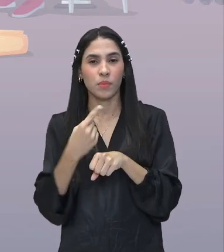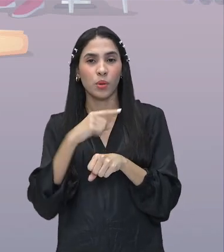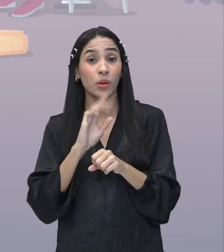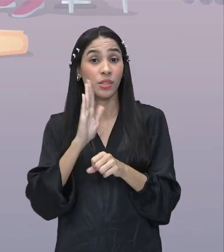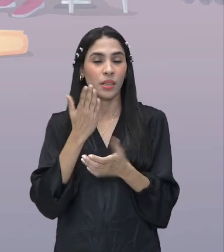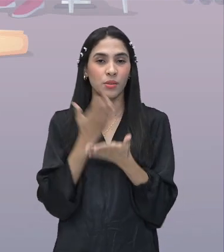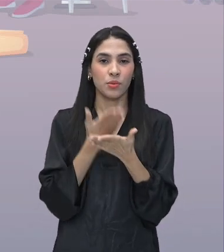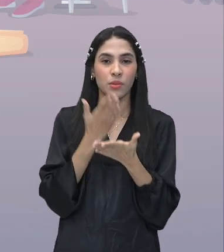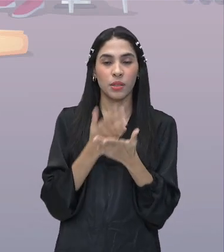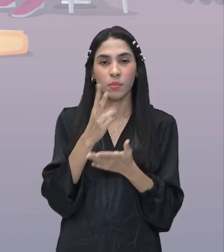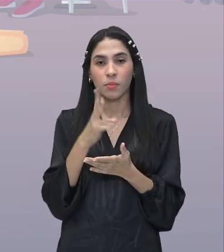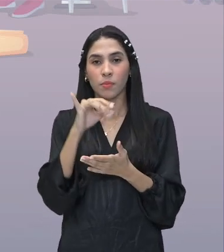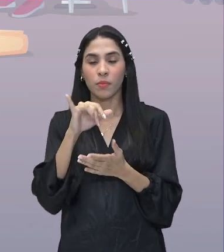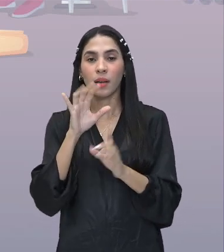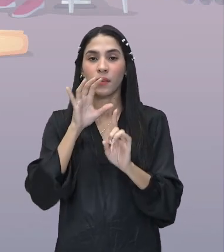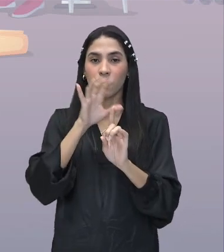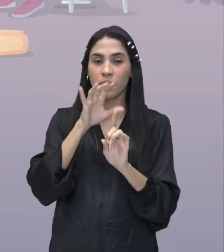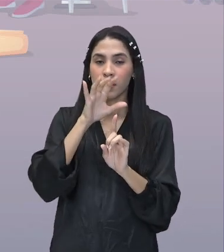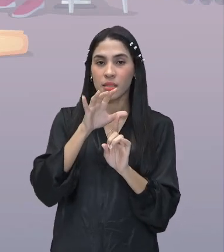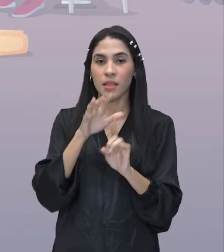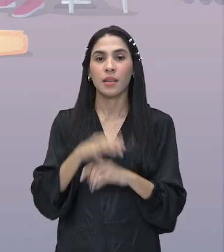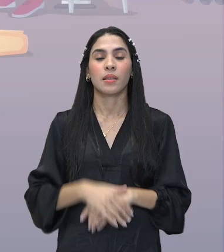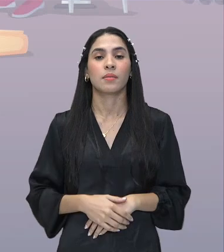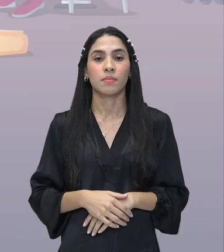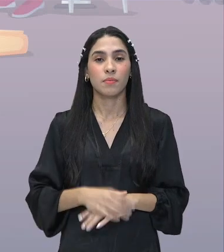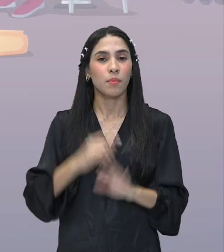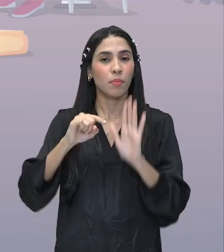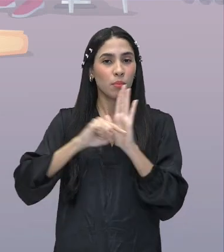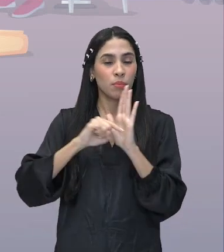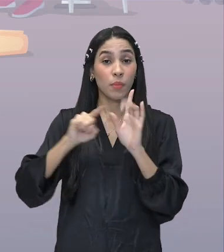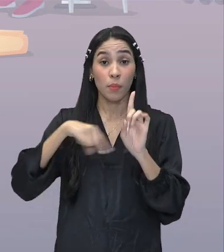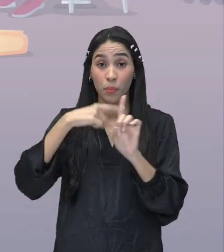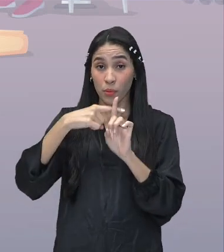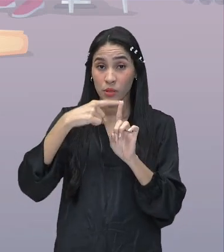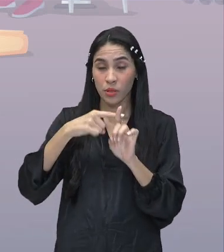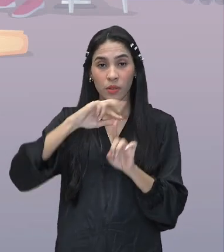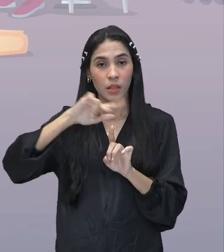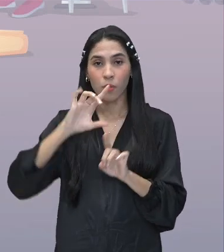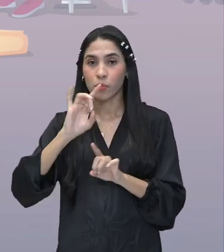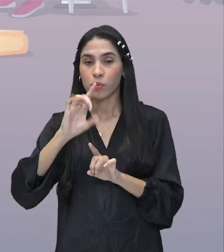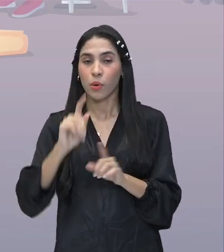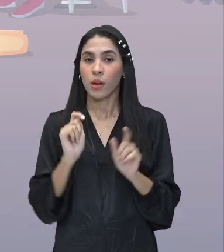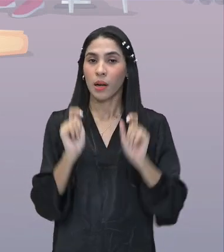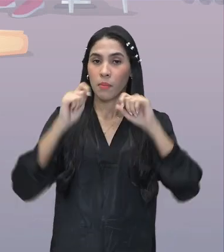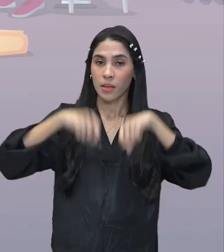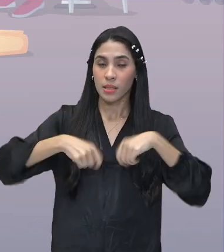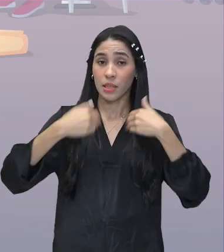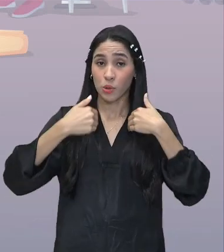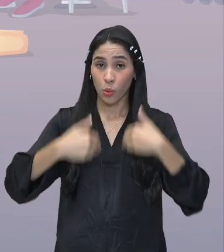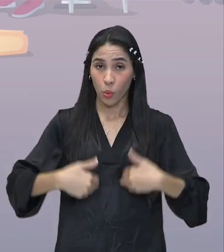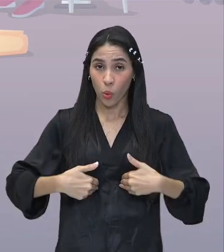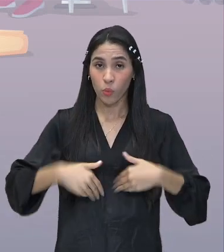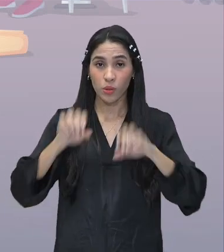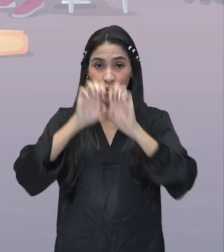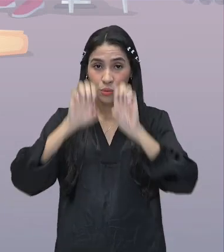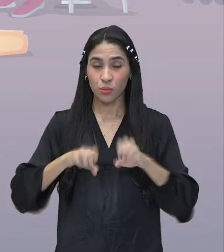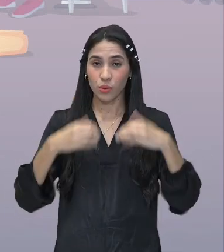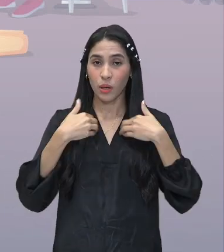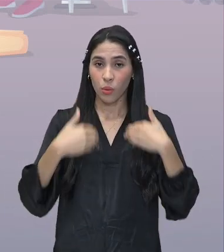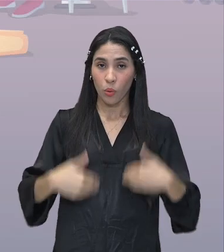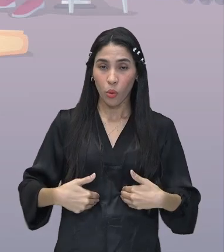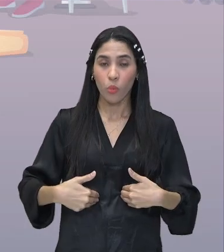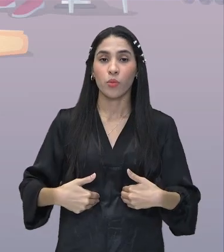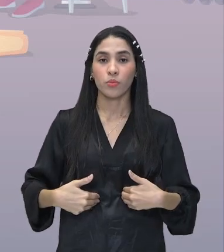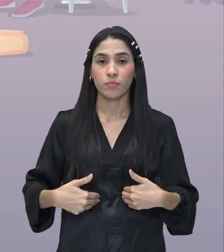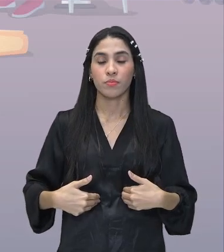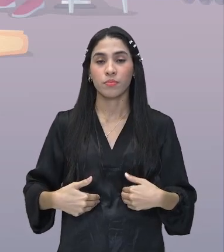vai atingir de maneira positiva não só as nossas capacidades físicas, né? Não só a parte